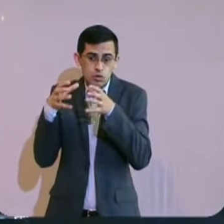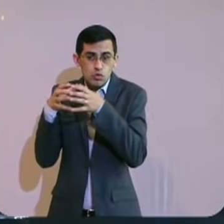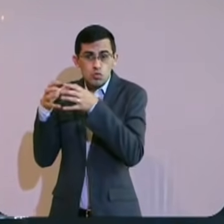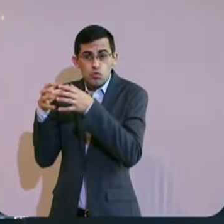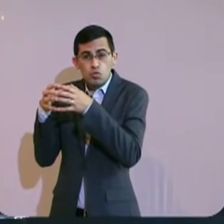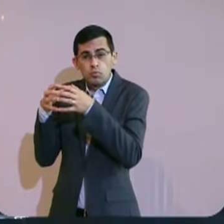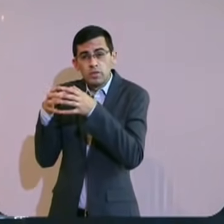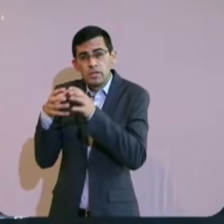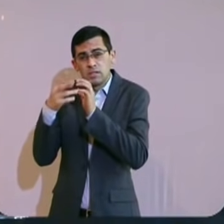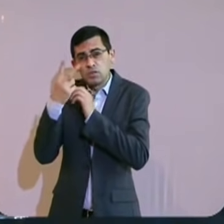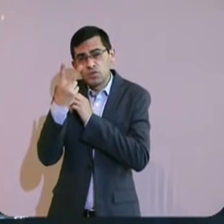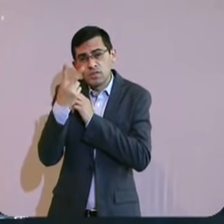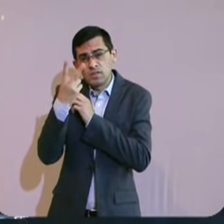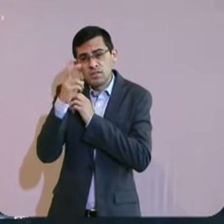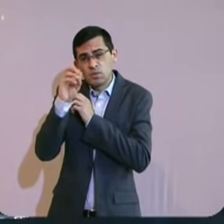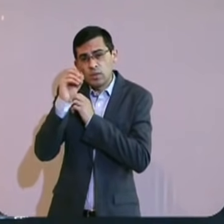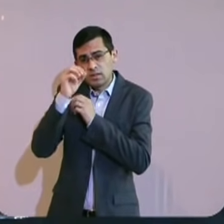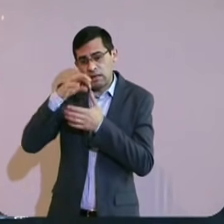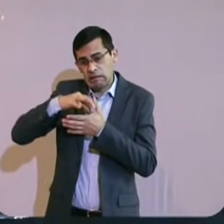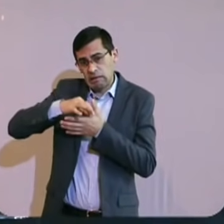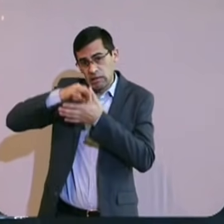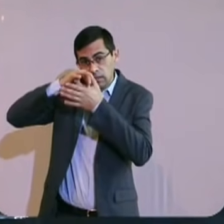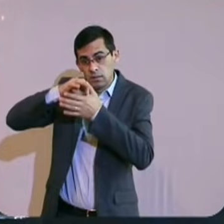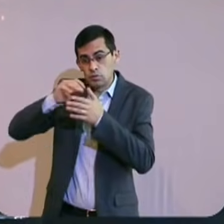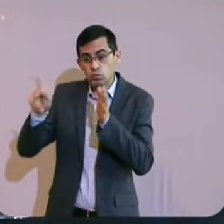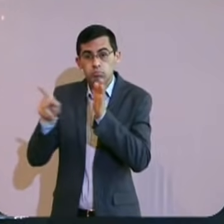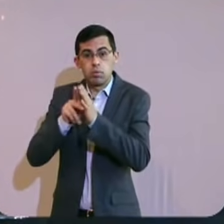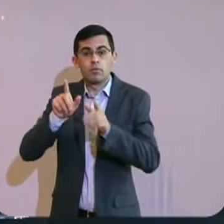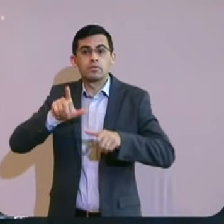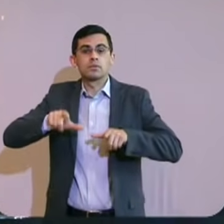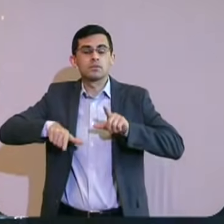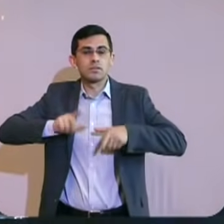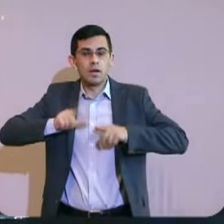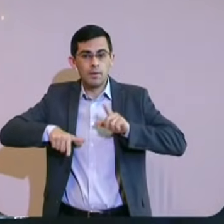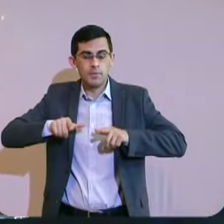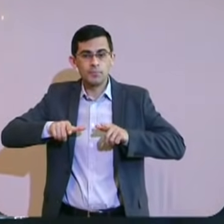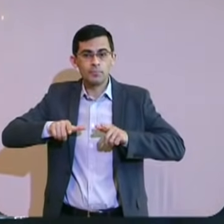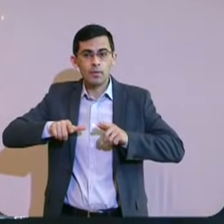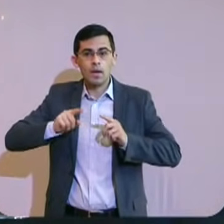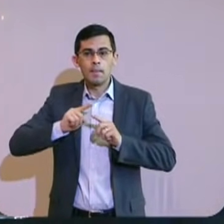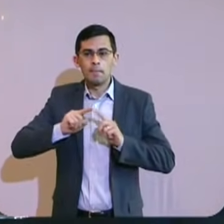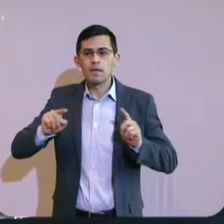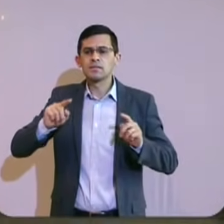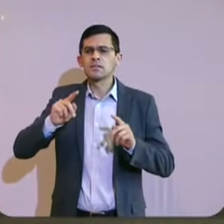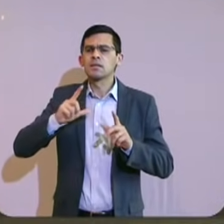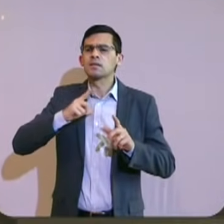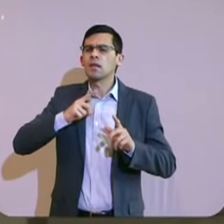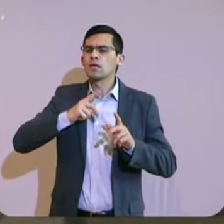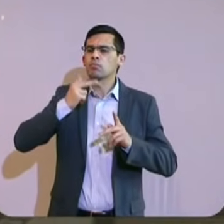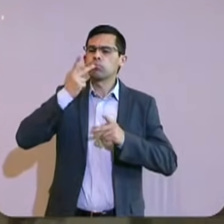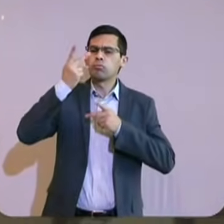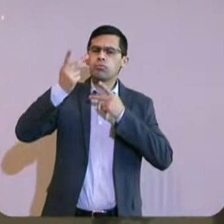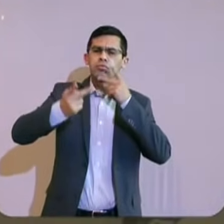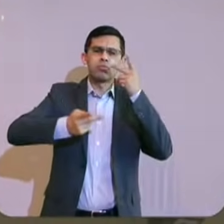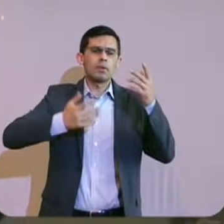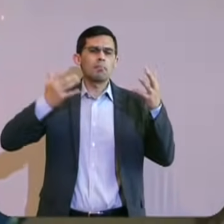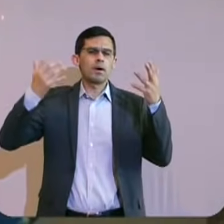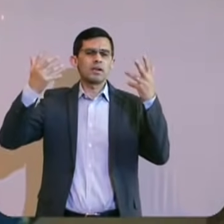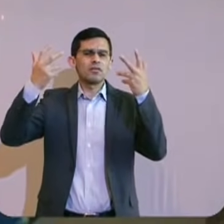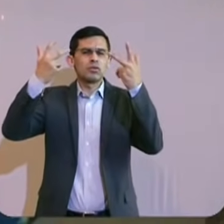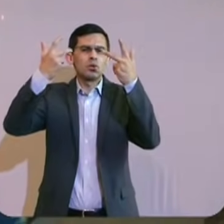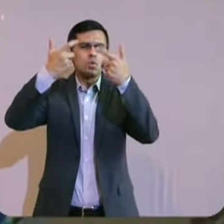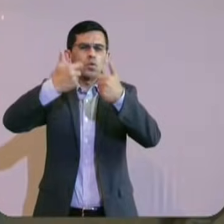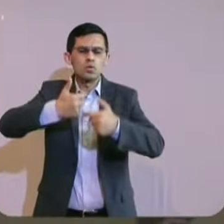de 250 líderes de Israel. E eles têm um discurso maravilhoso. Gente,